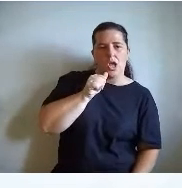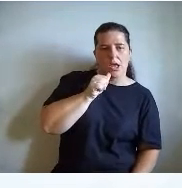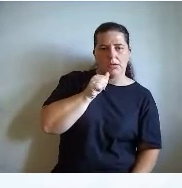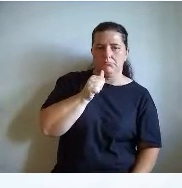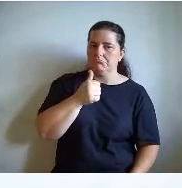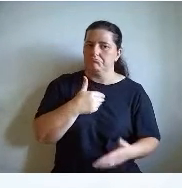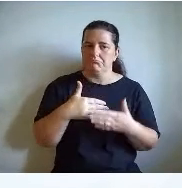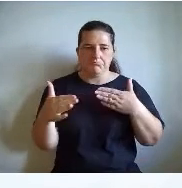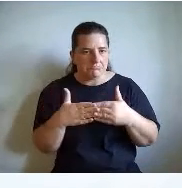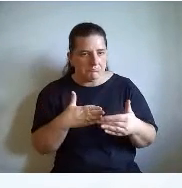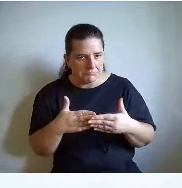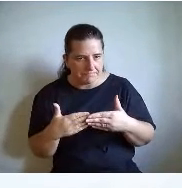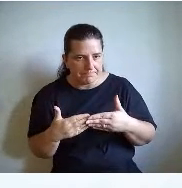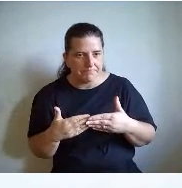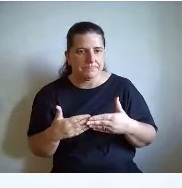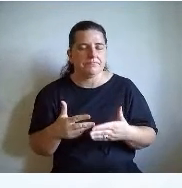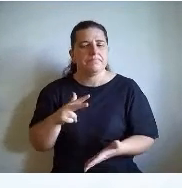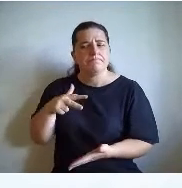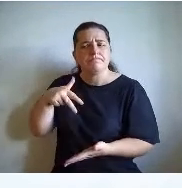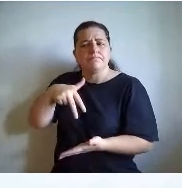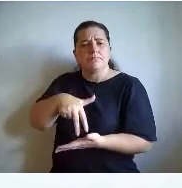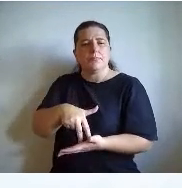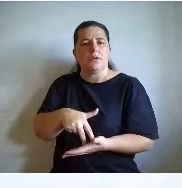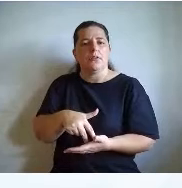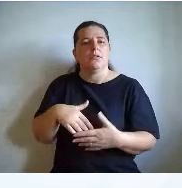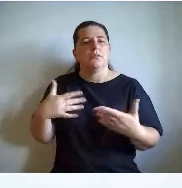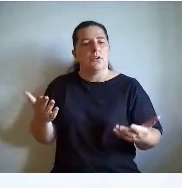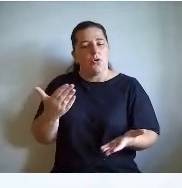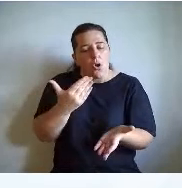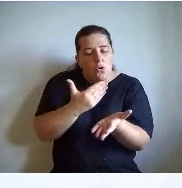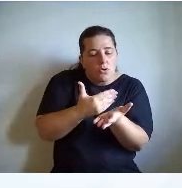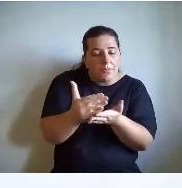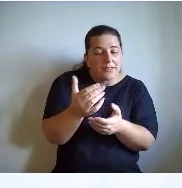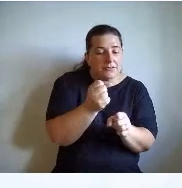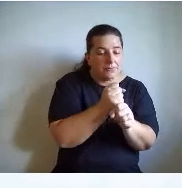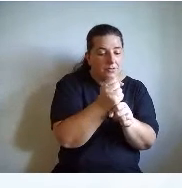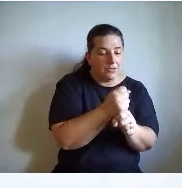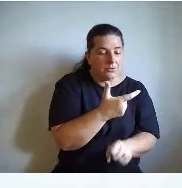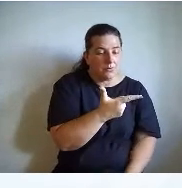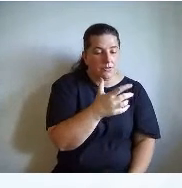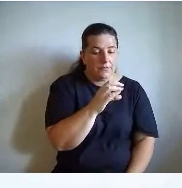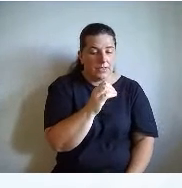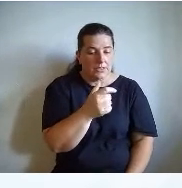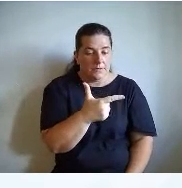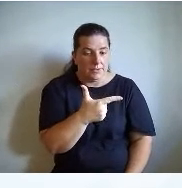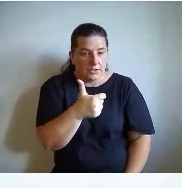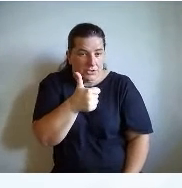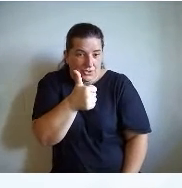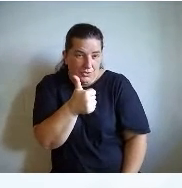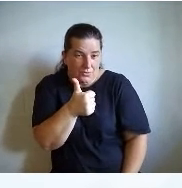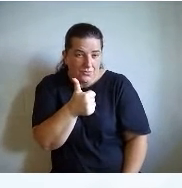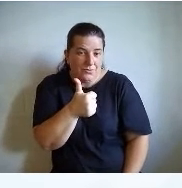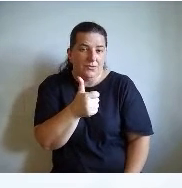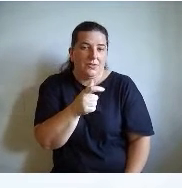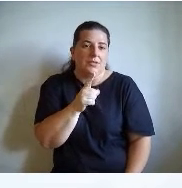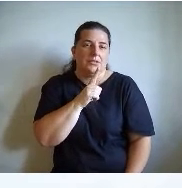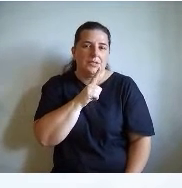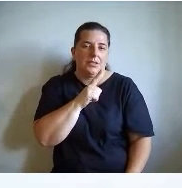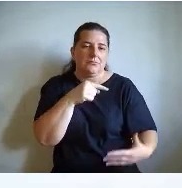Então, a gente inicia 2021 com tarefas hérculeas,